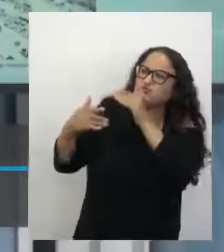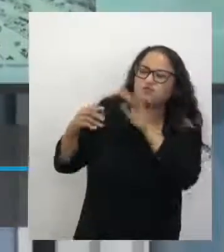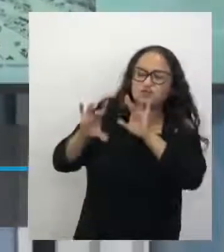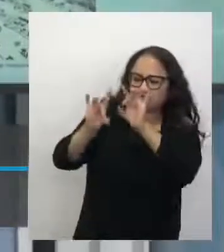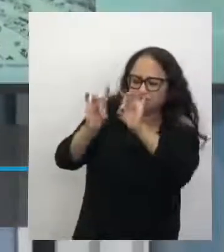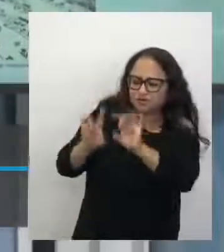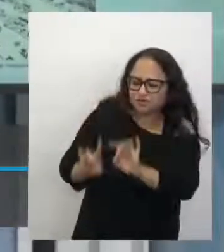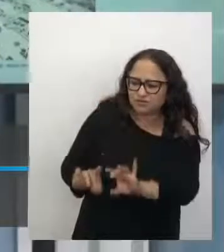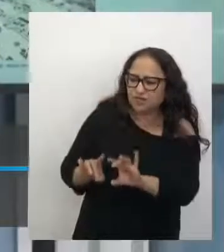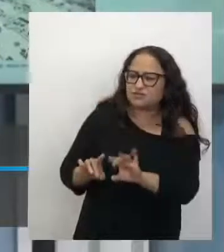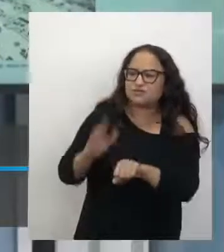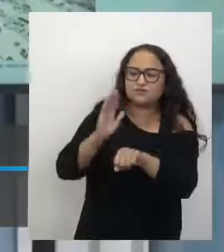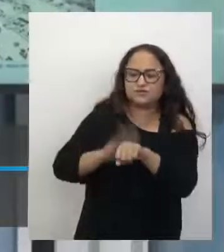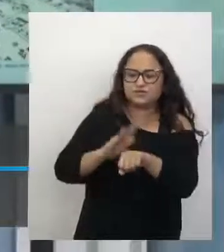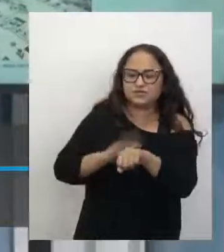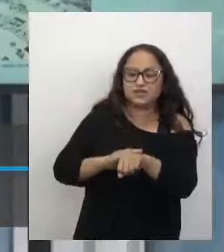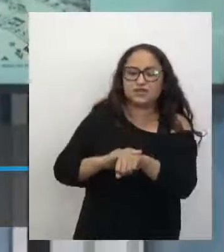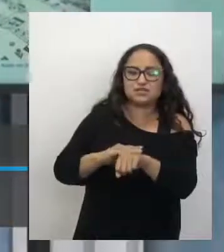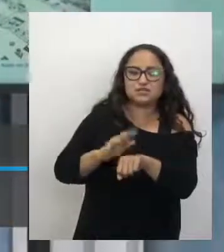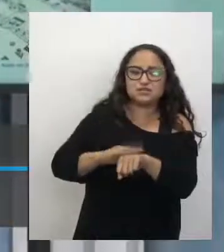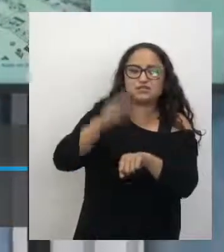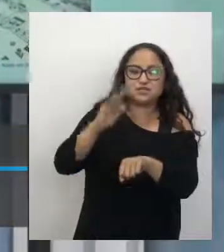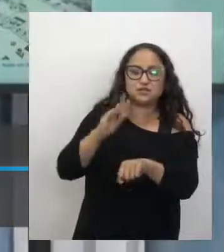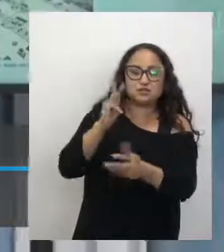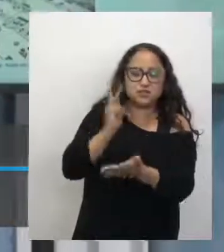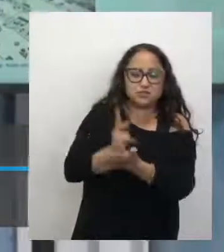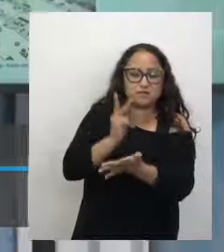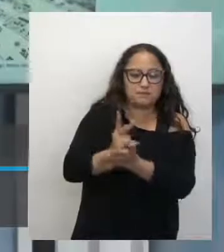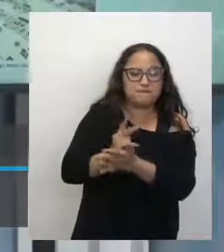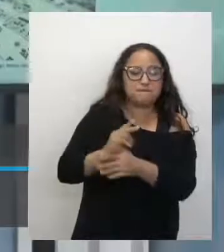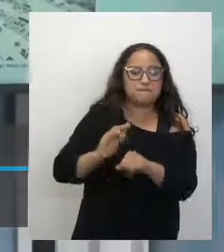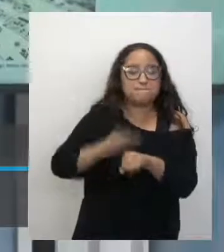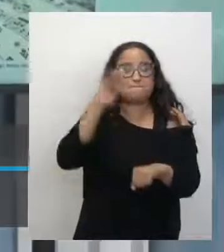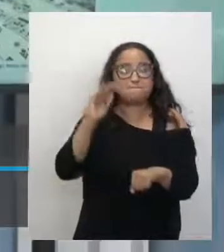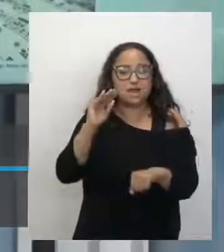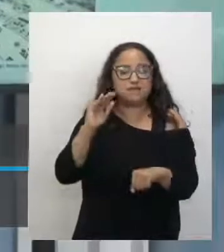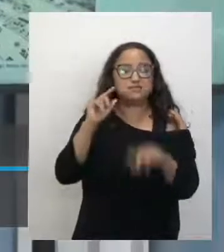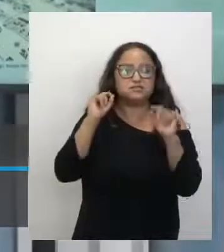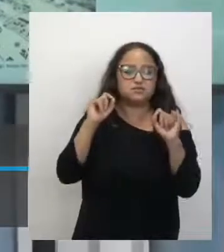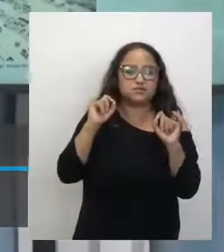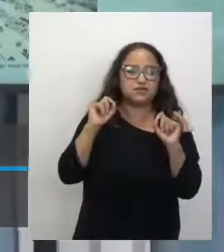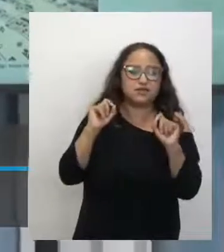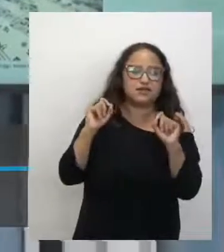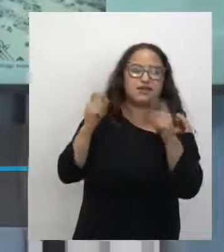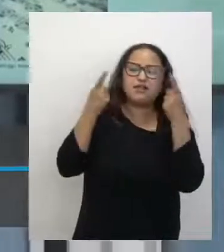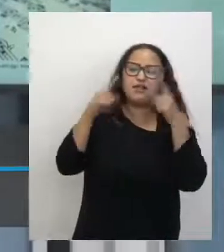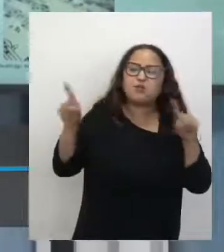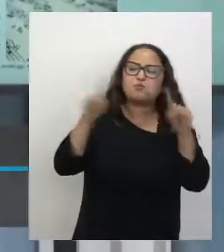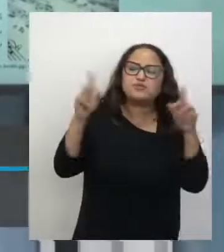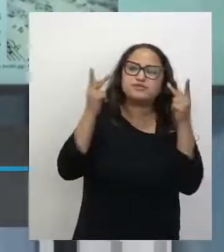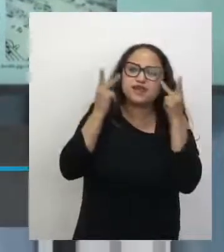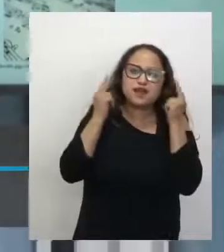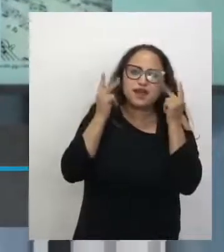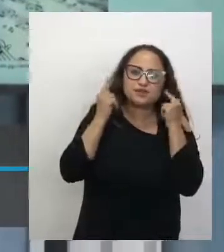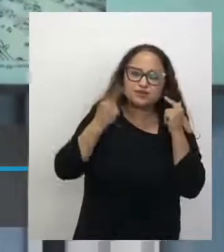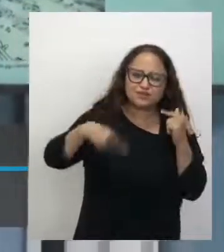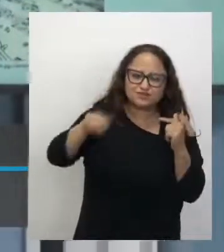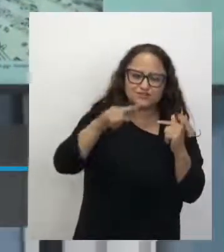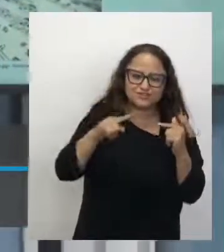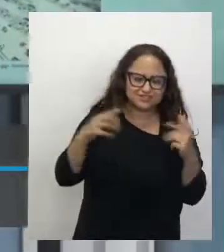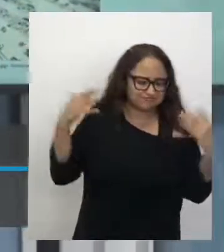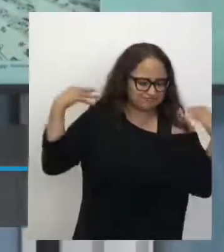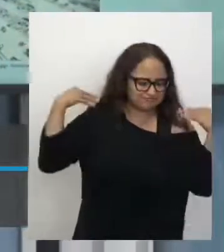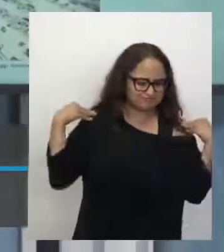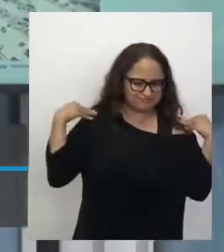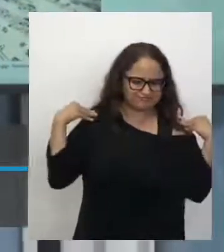você utilize o máximo possível, né? Extraia o máximo possível dessa caixinha de música natural que você tem, apoiada sobre seus